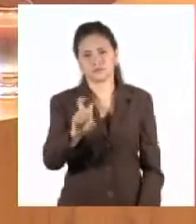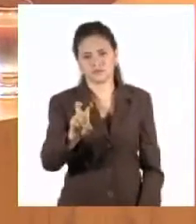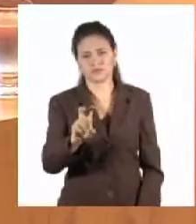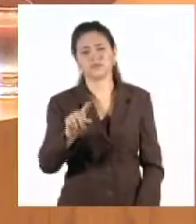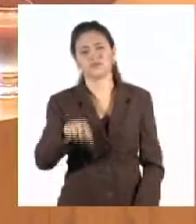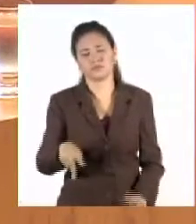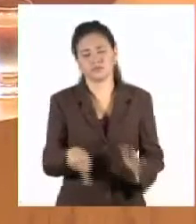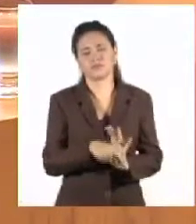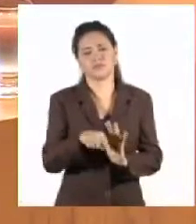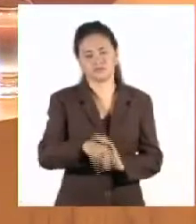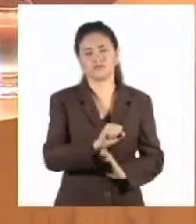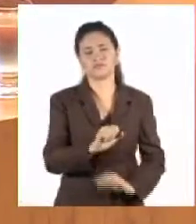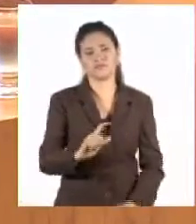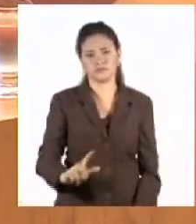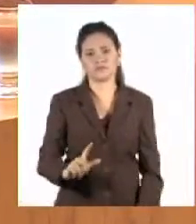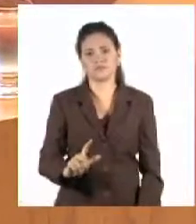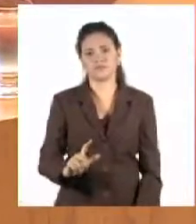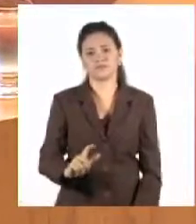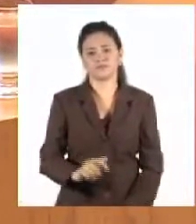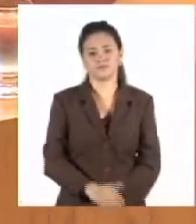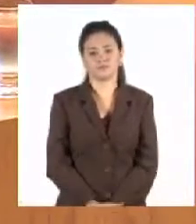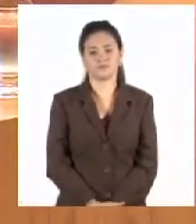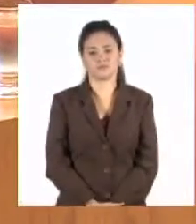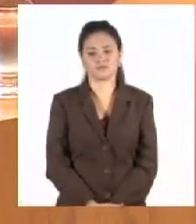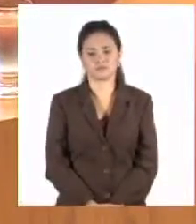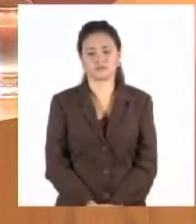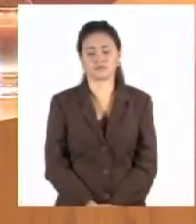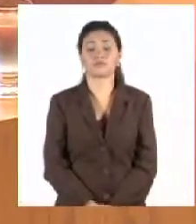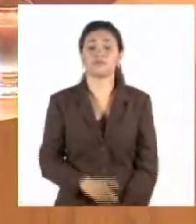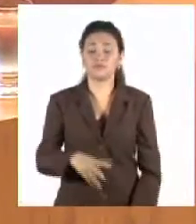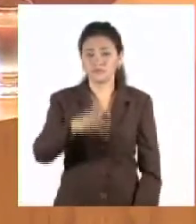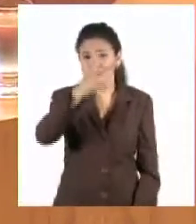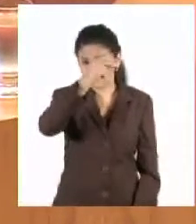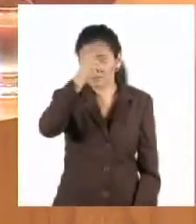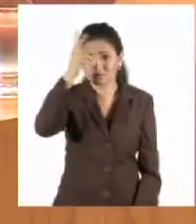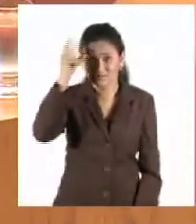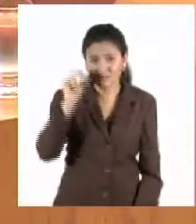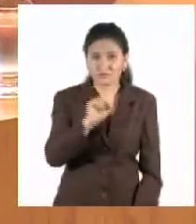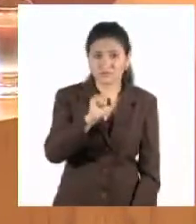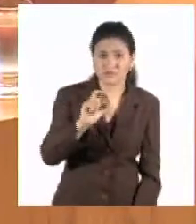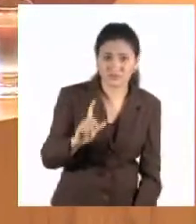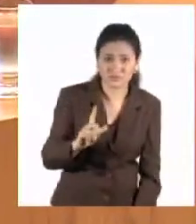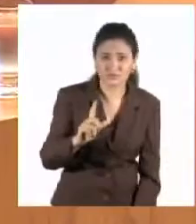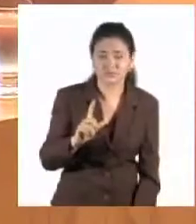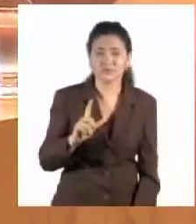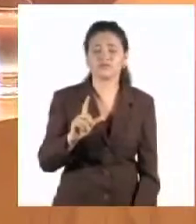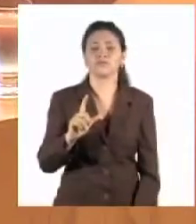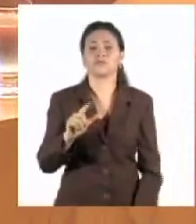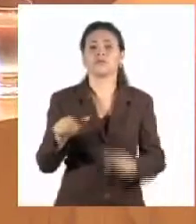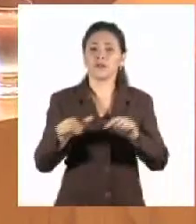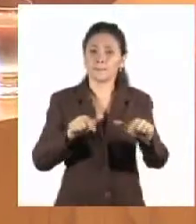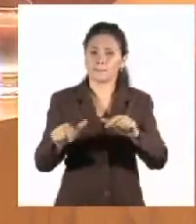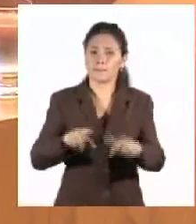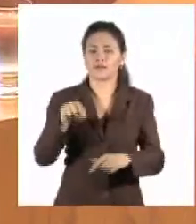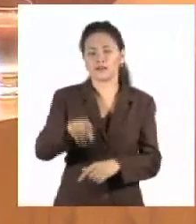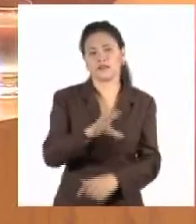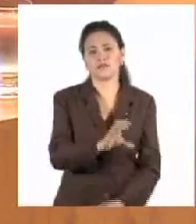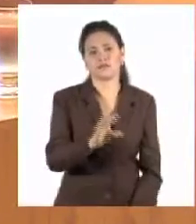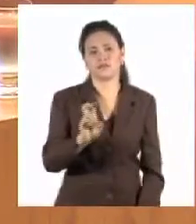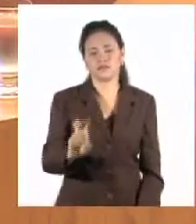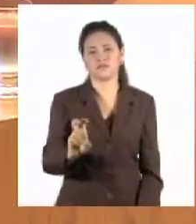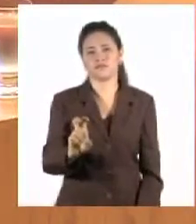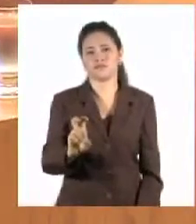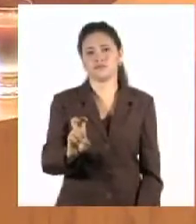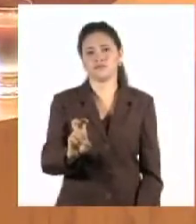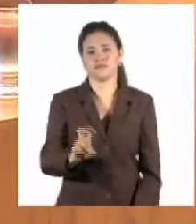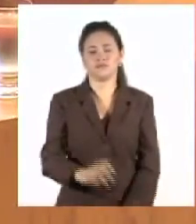Luís. E serviços são prestados pela Prefeitura de São Luís no Quatrac 5. Então, eu faço essa referência